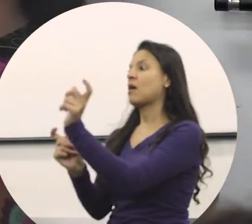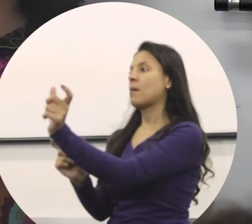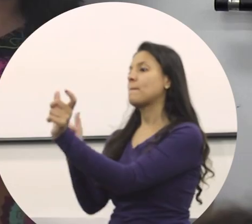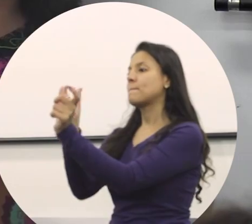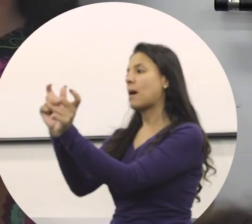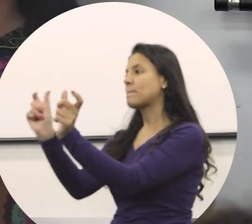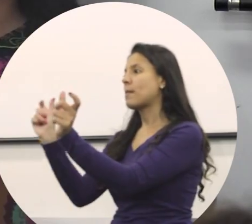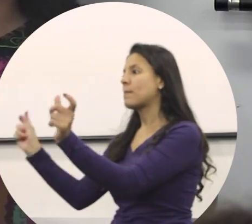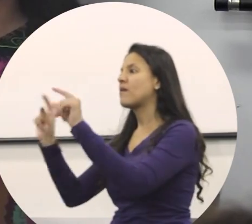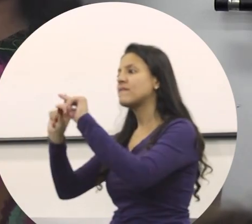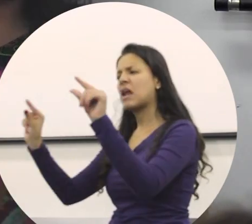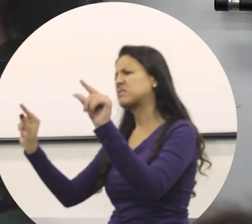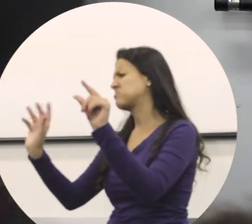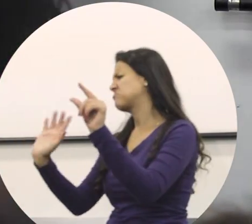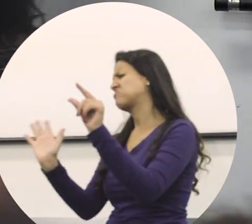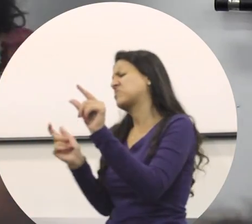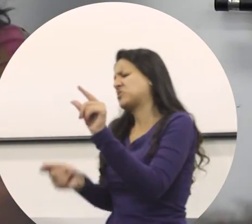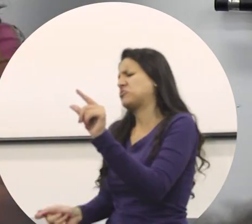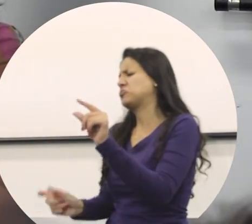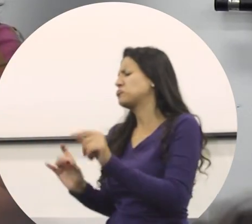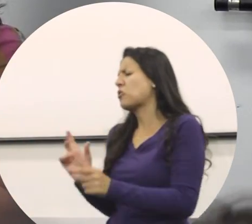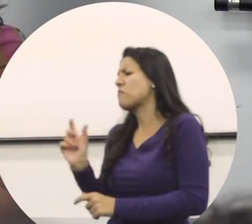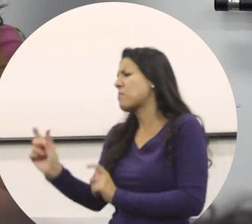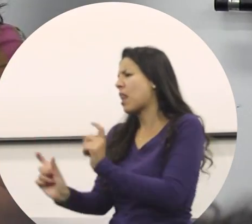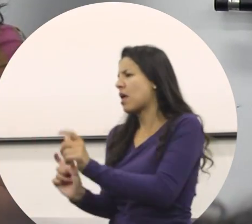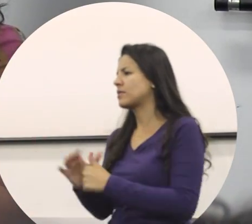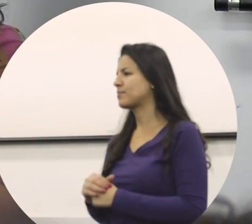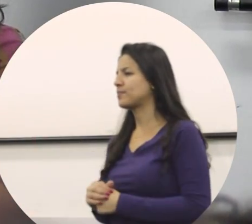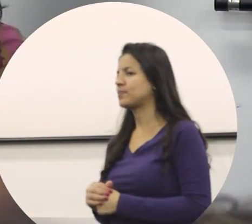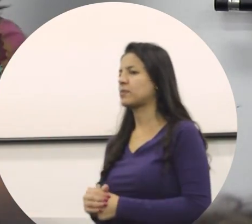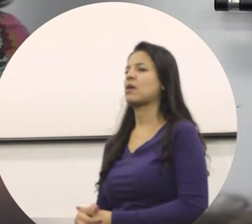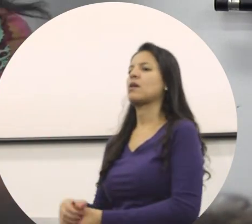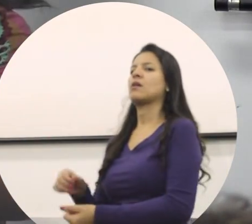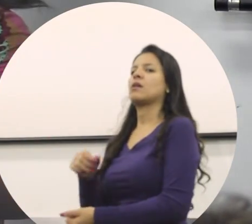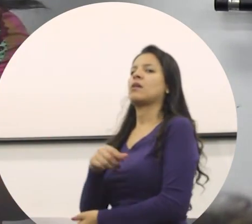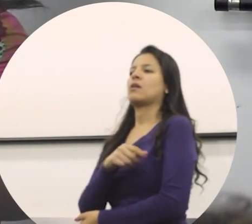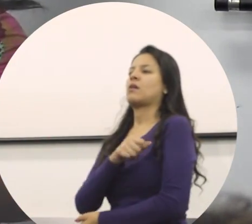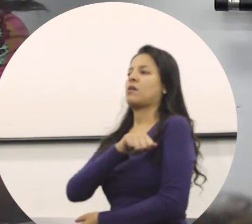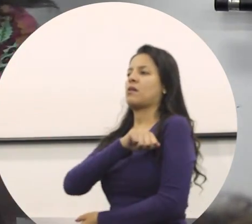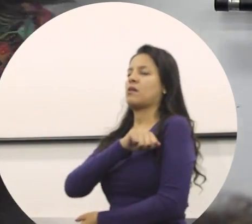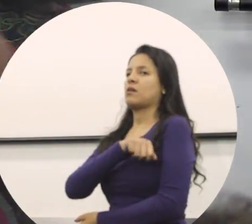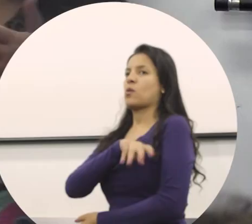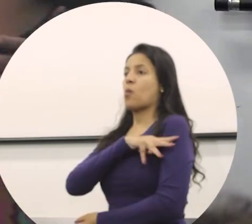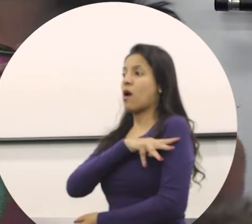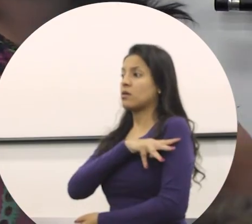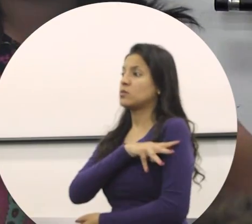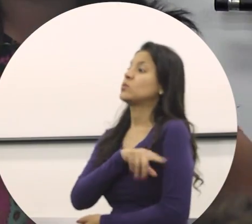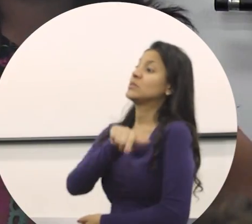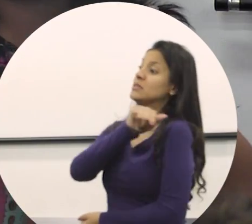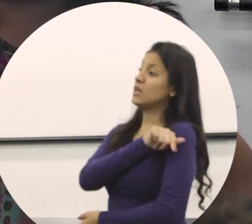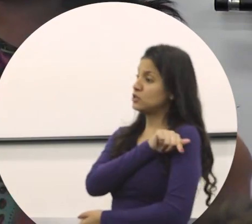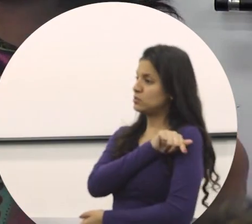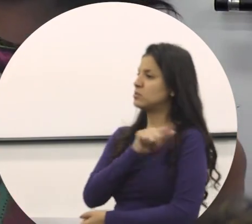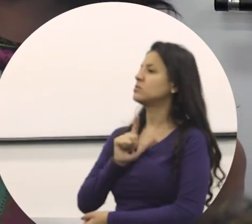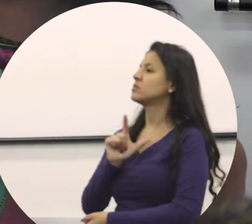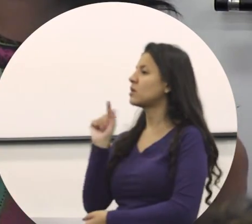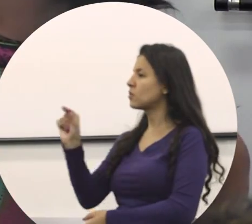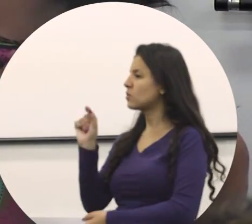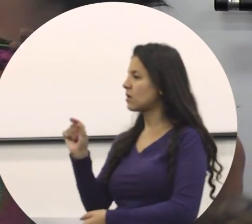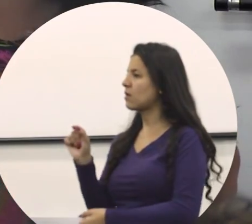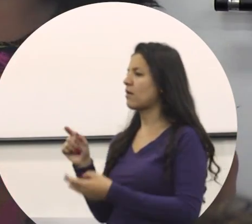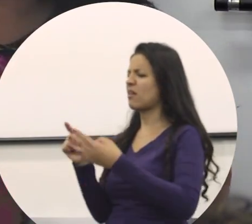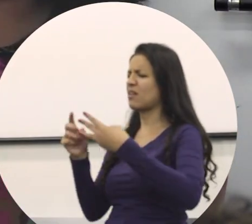estruturação frasal, sabe? No ciclo interdisciplinar é investigar. E aí a gente começa